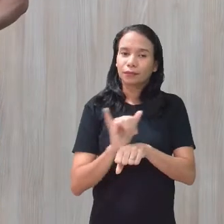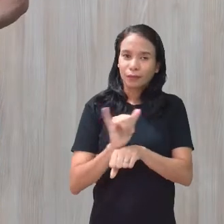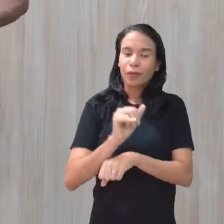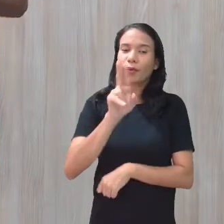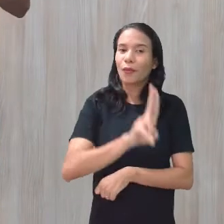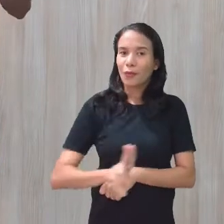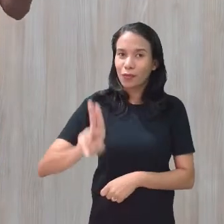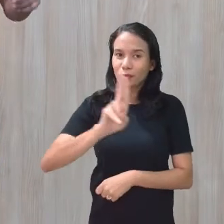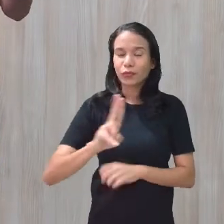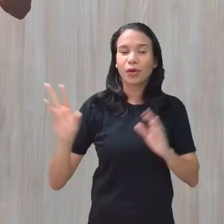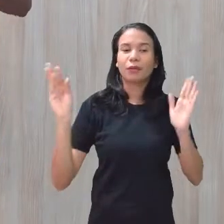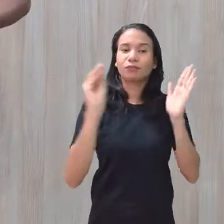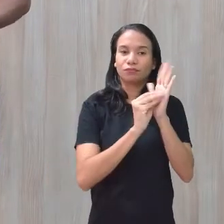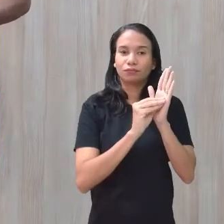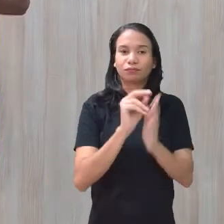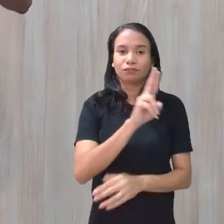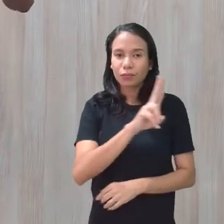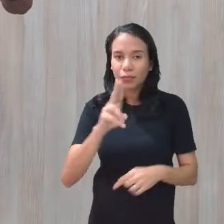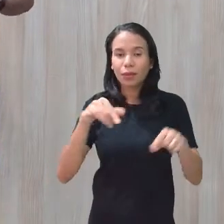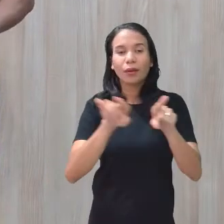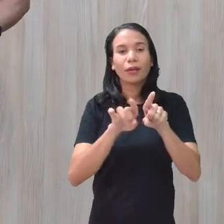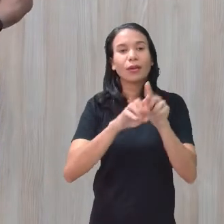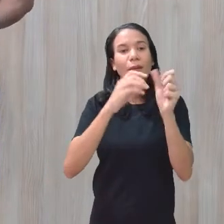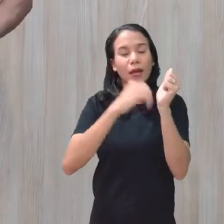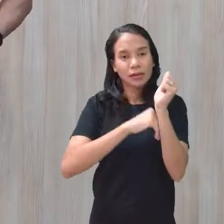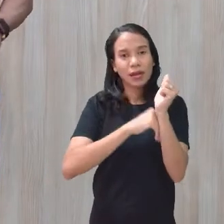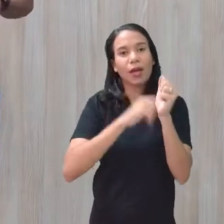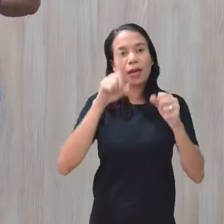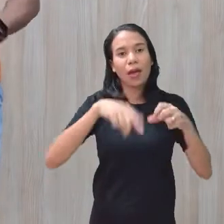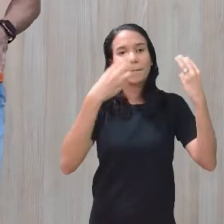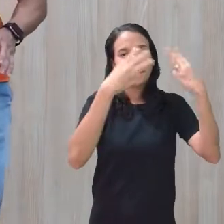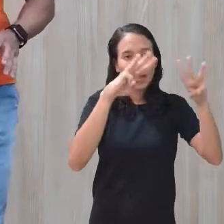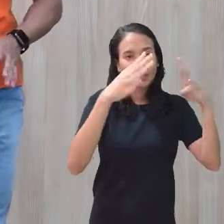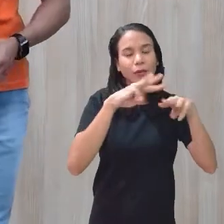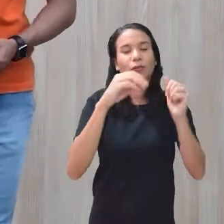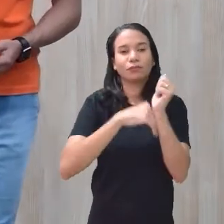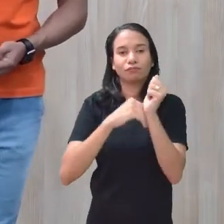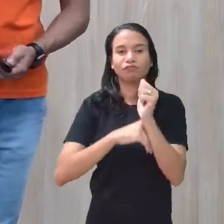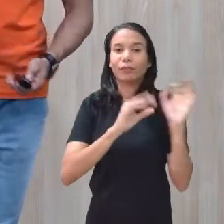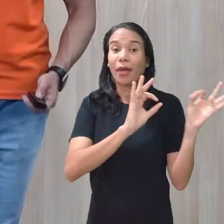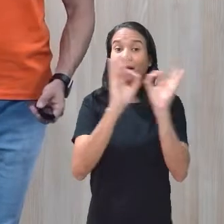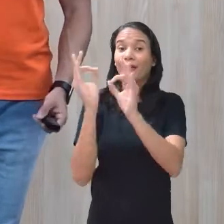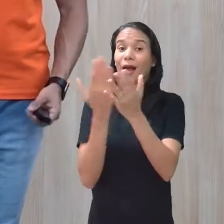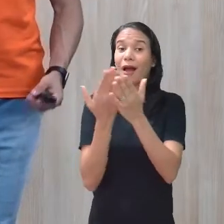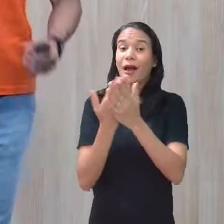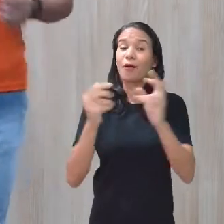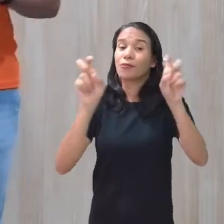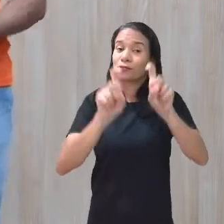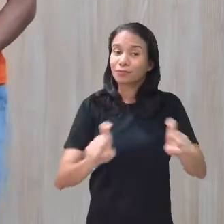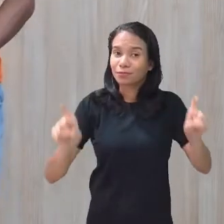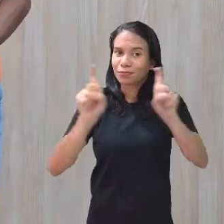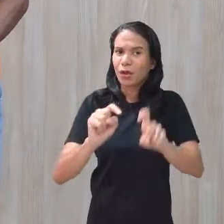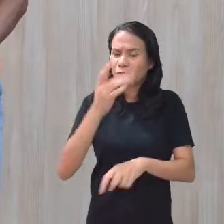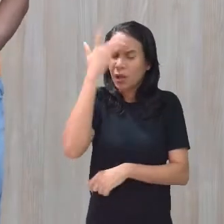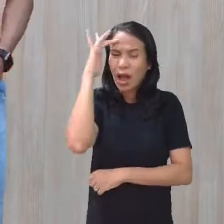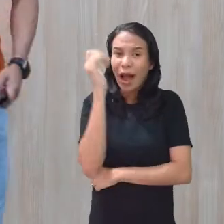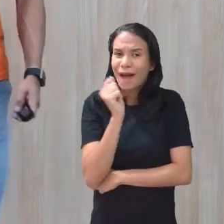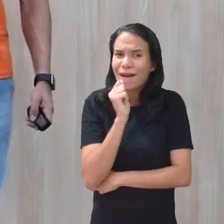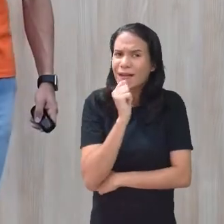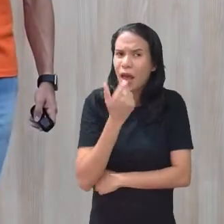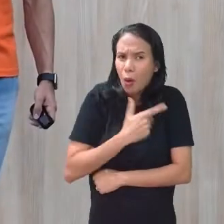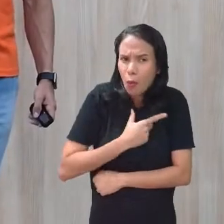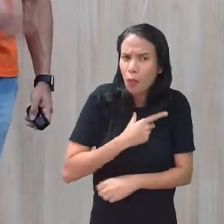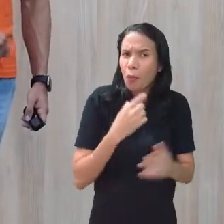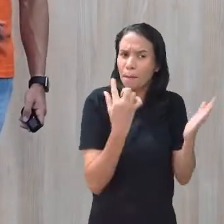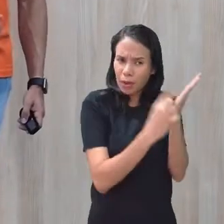vai colocar lá o login e a senha e assiste a aula aí também pelo computador, tá bom? Então, se você não fez o download do